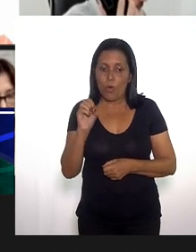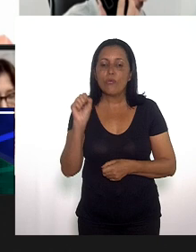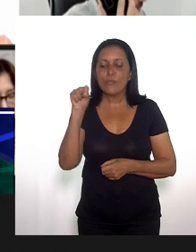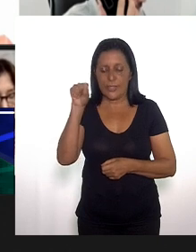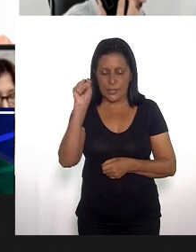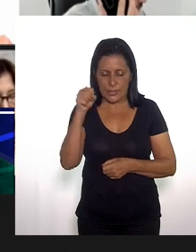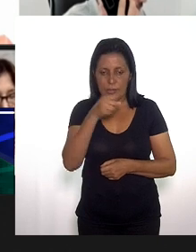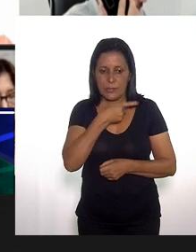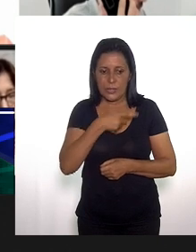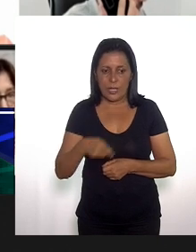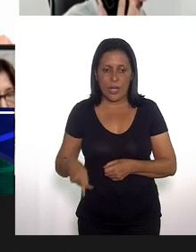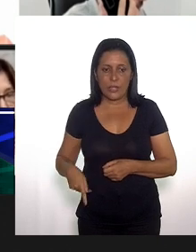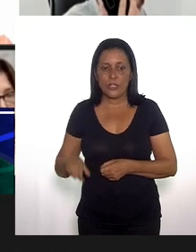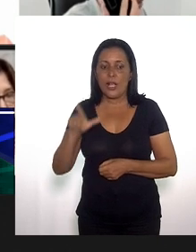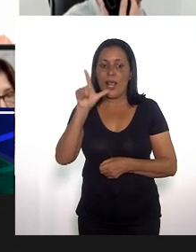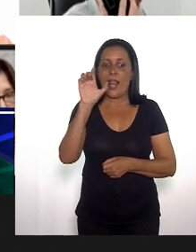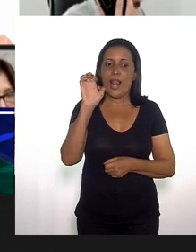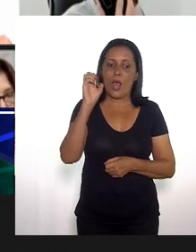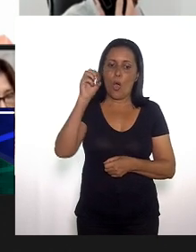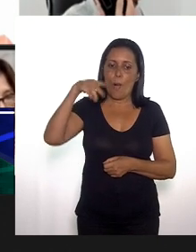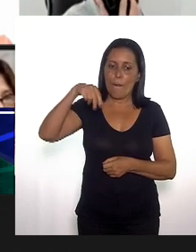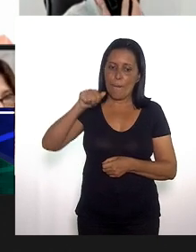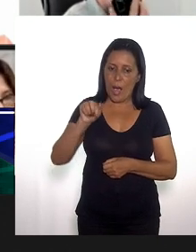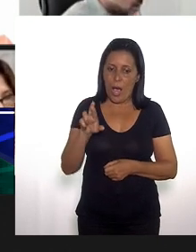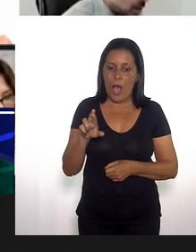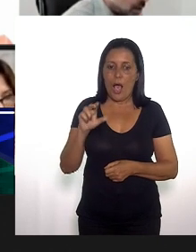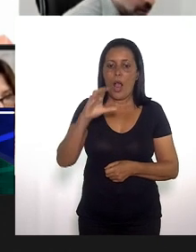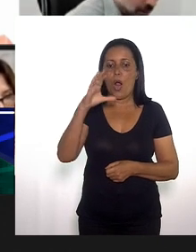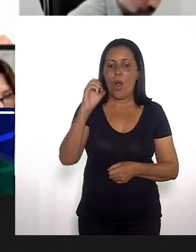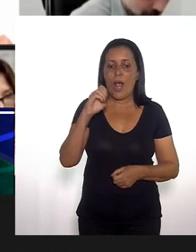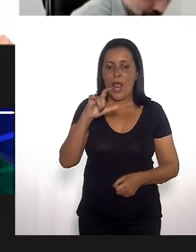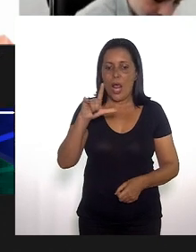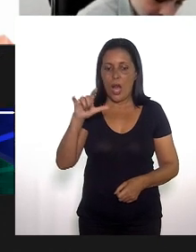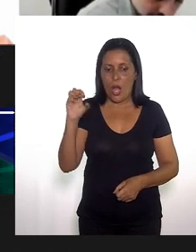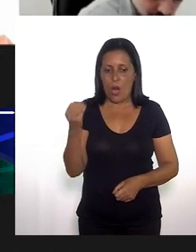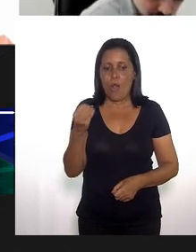irmão. Deputado Eliomar Coelho. Voto sim, presidente.